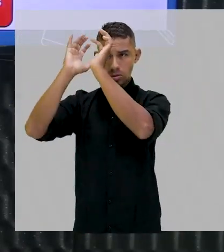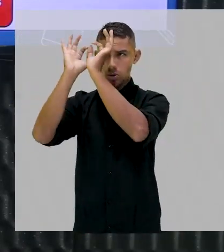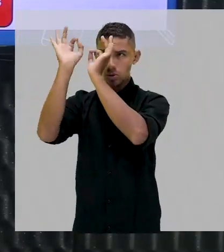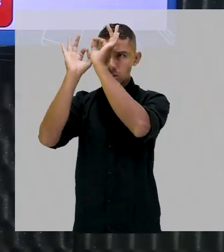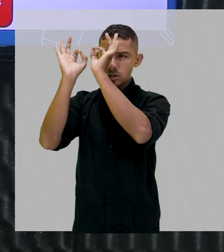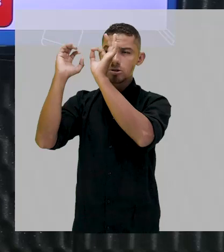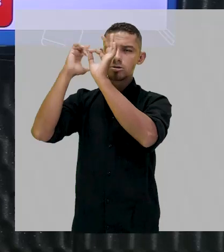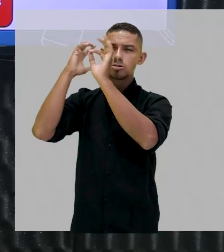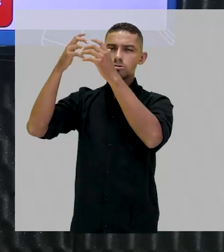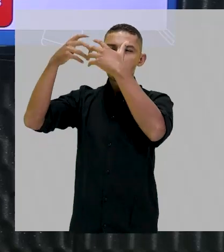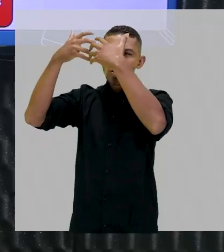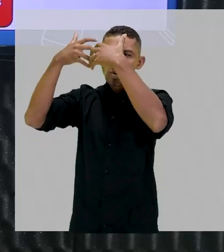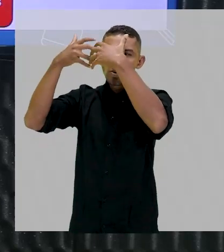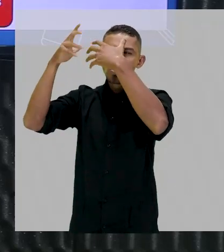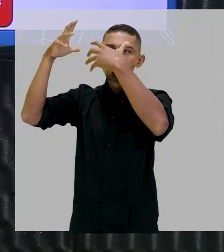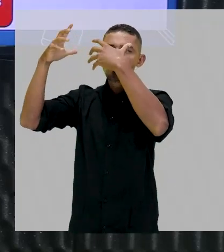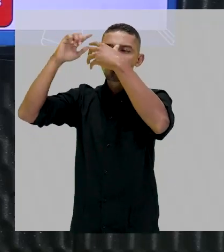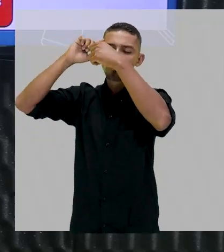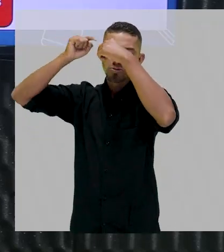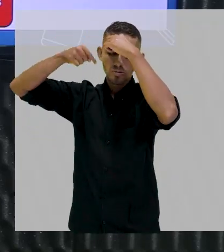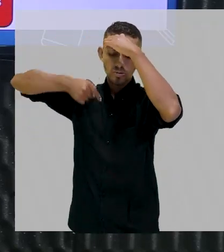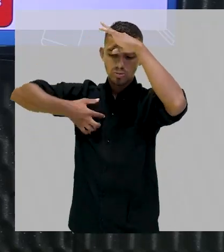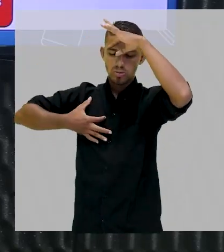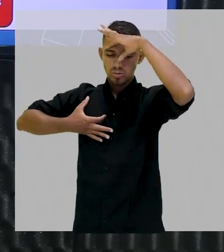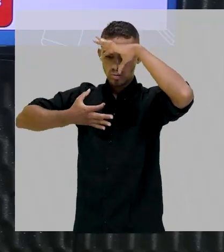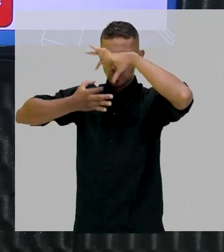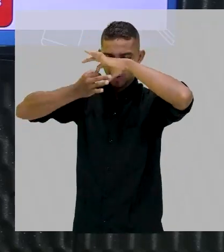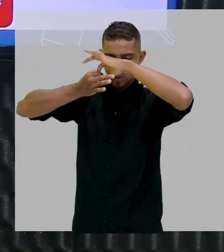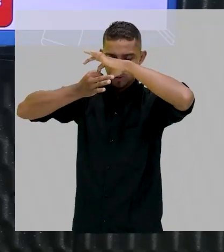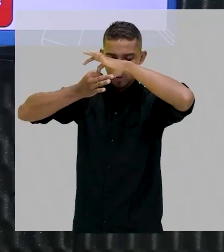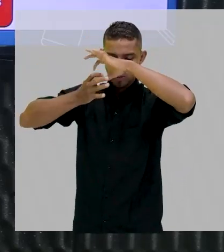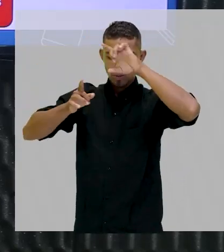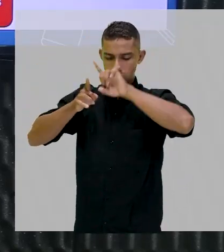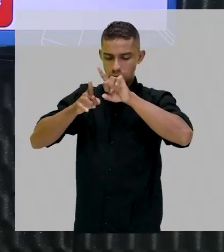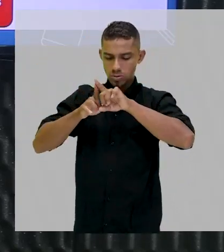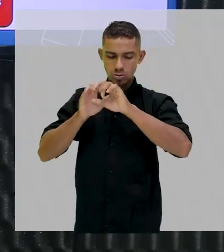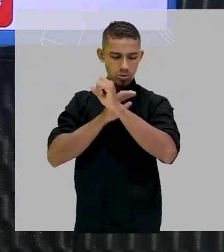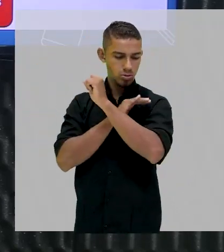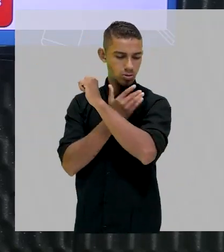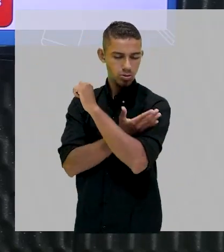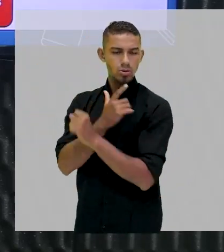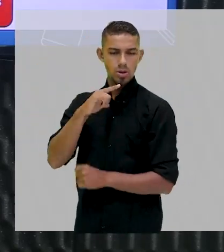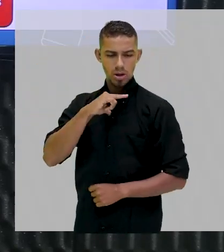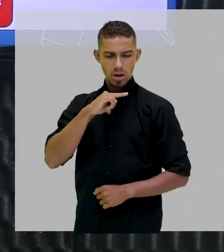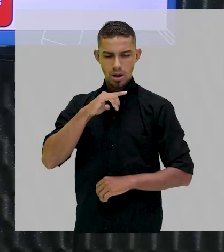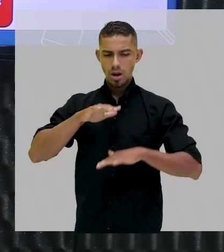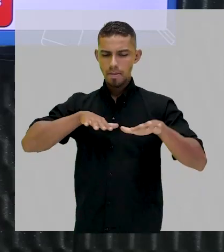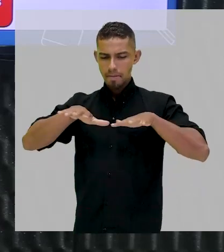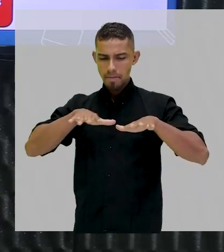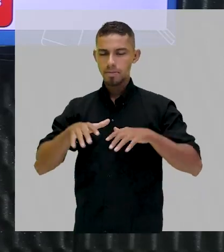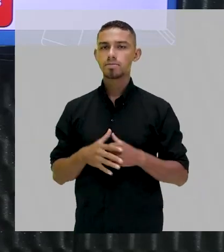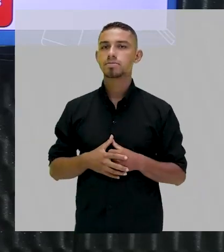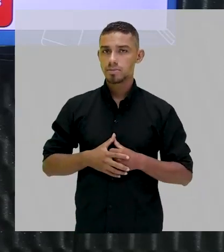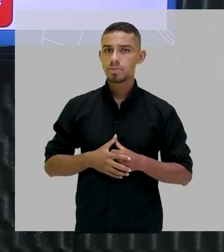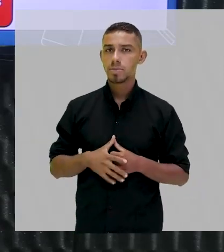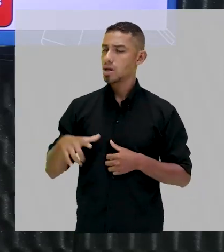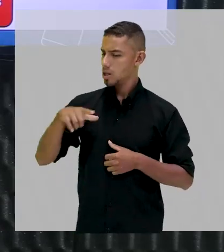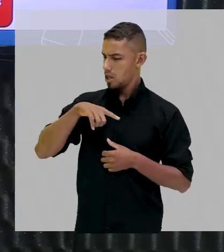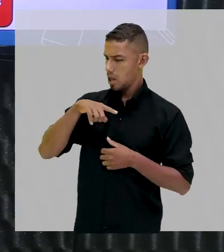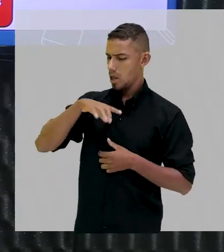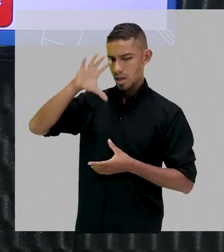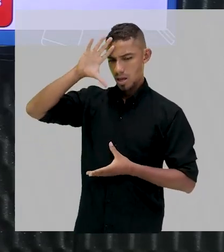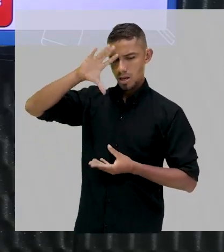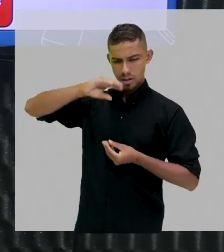unidade motora que inerva as fibras musculares e fazem com que essas fibras musculares tenham movimento. Existe aquele movimento